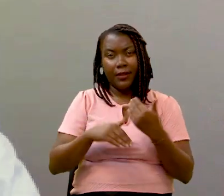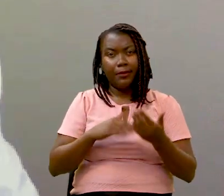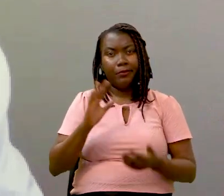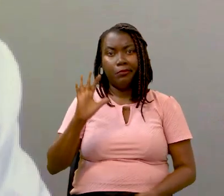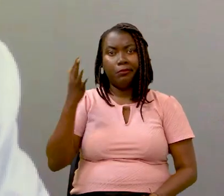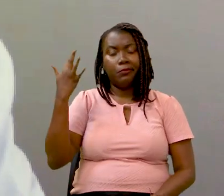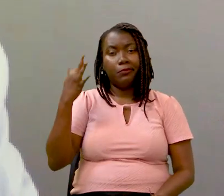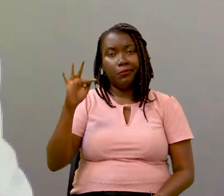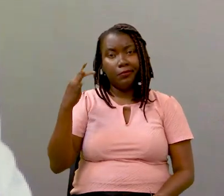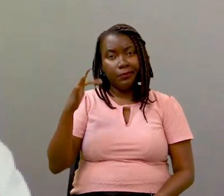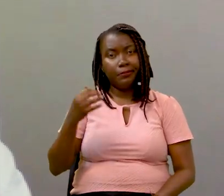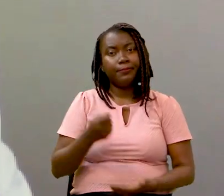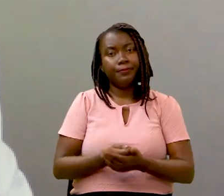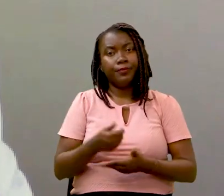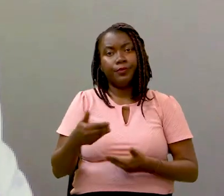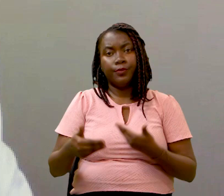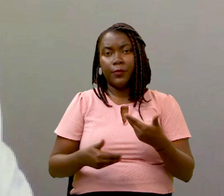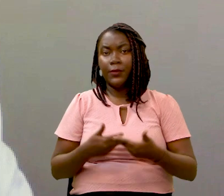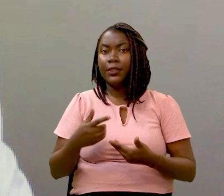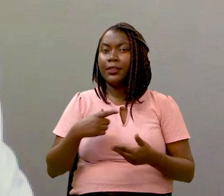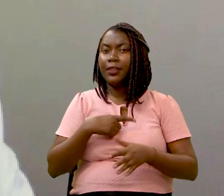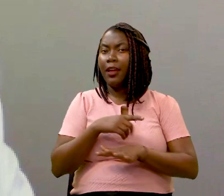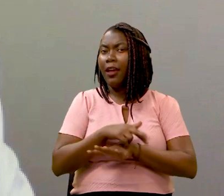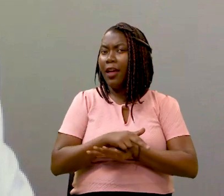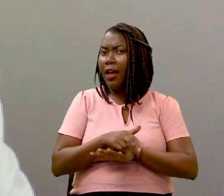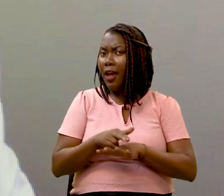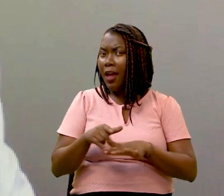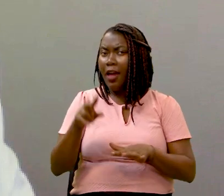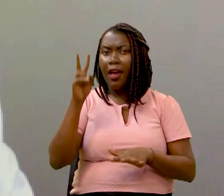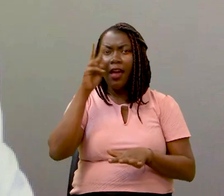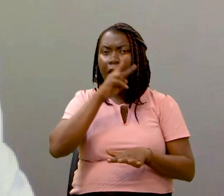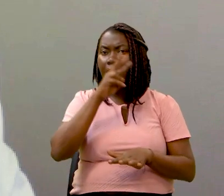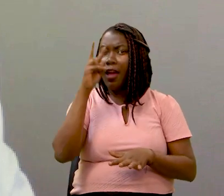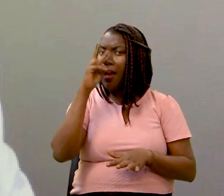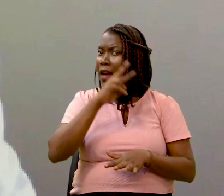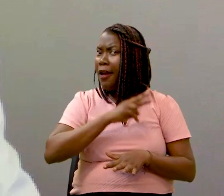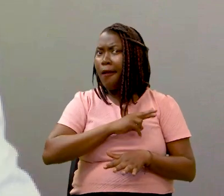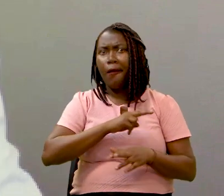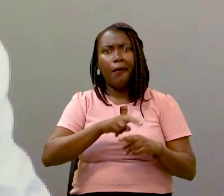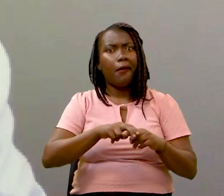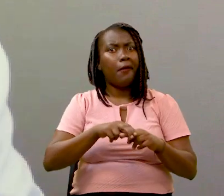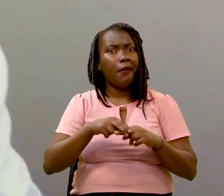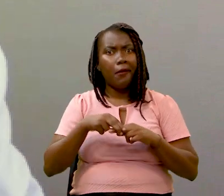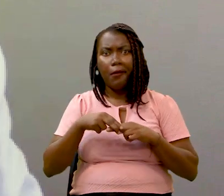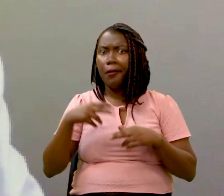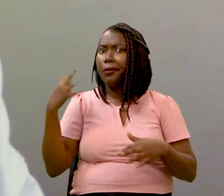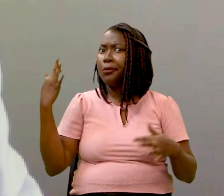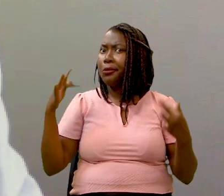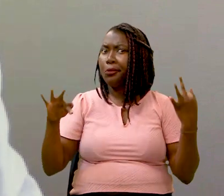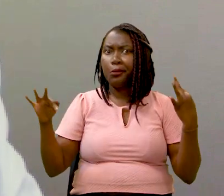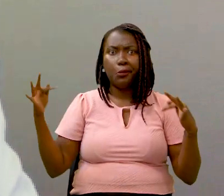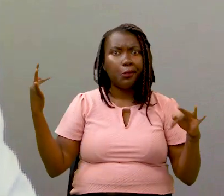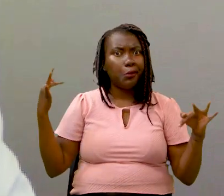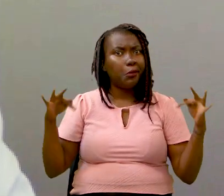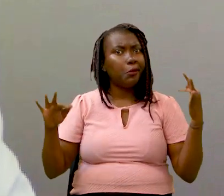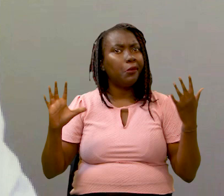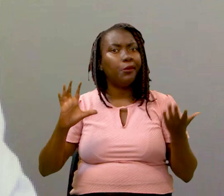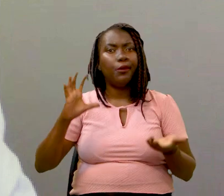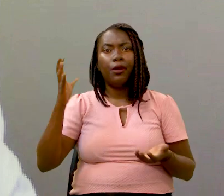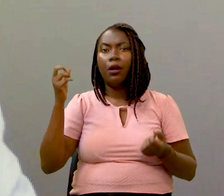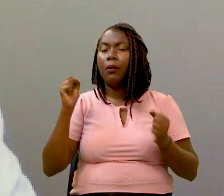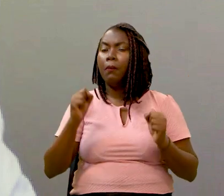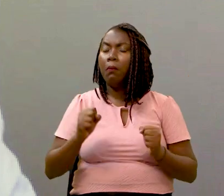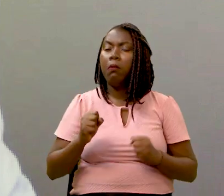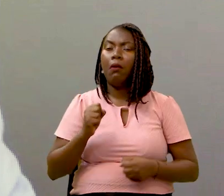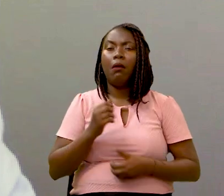dor, exige cuidado. E nós temos aí uma gama muito grande de causas de dor,